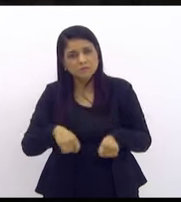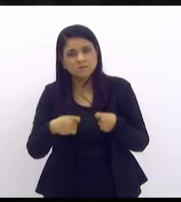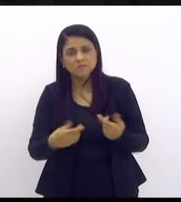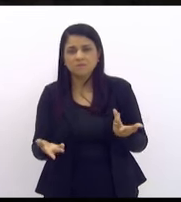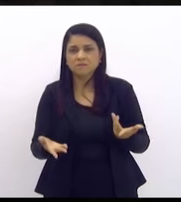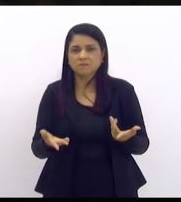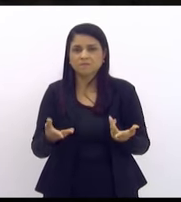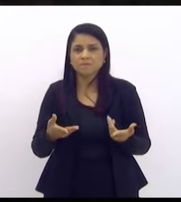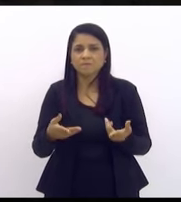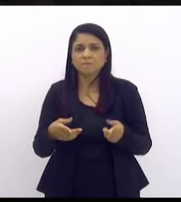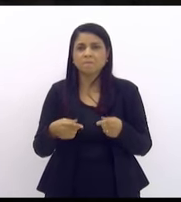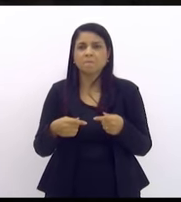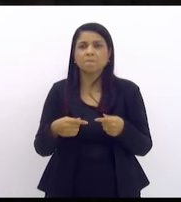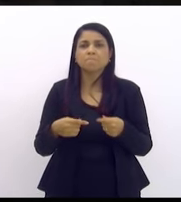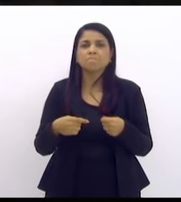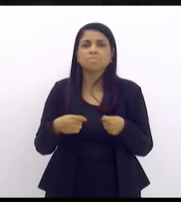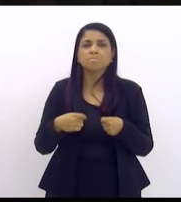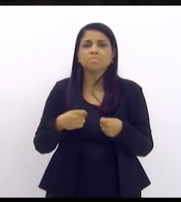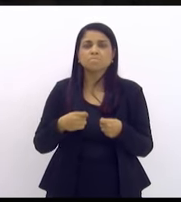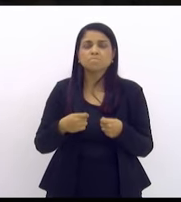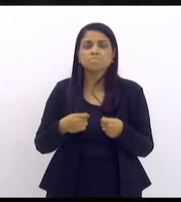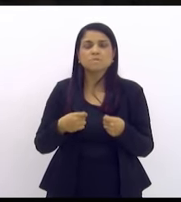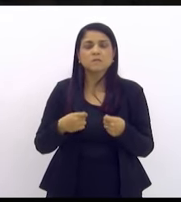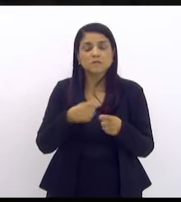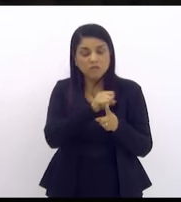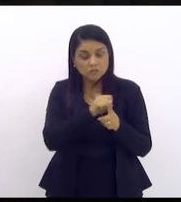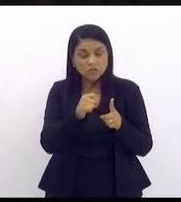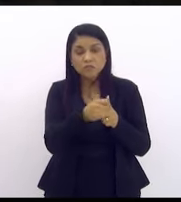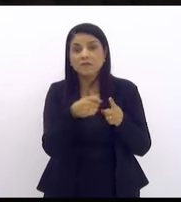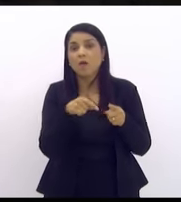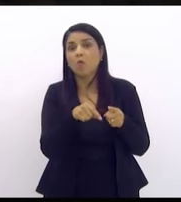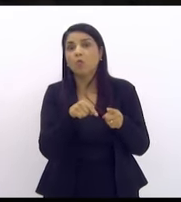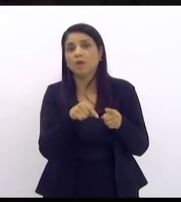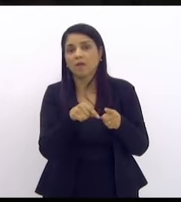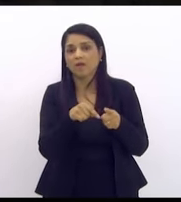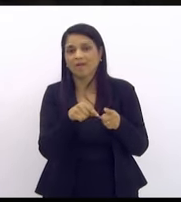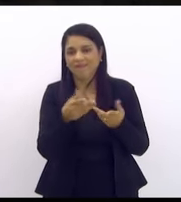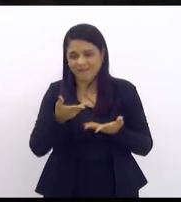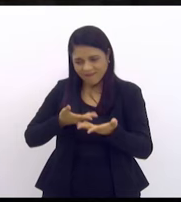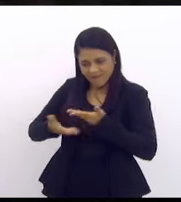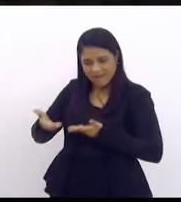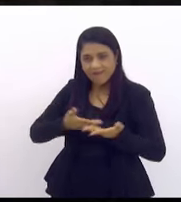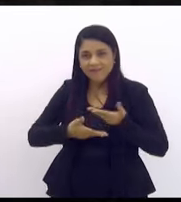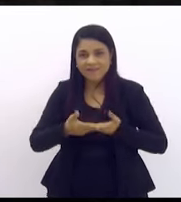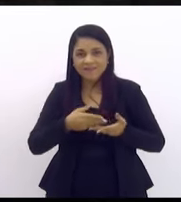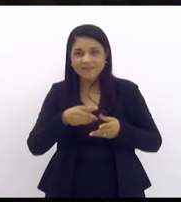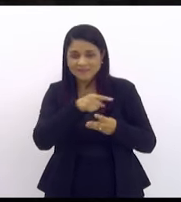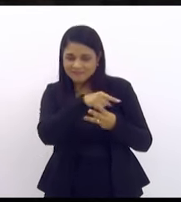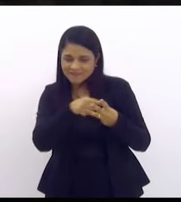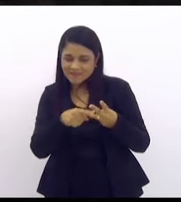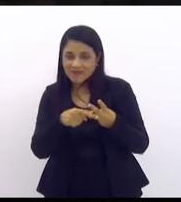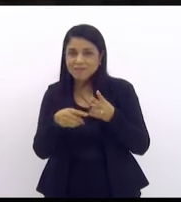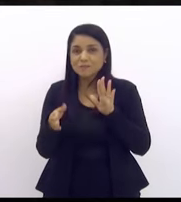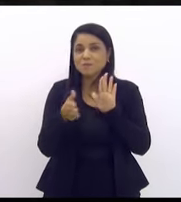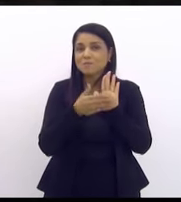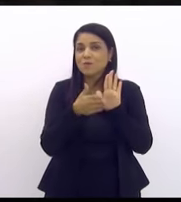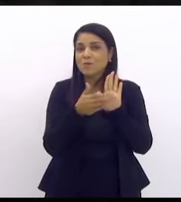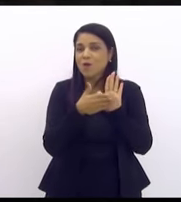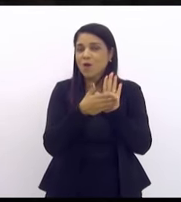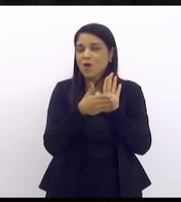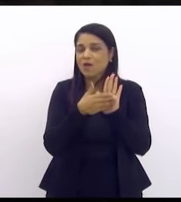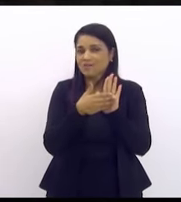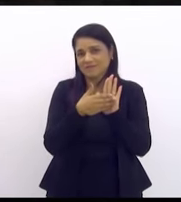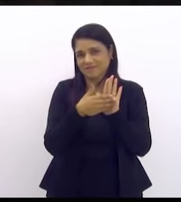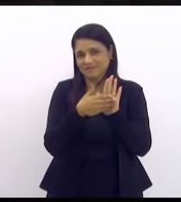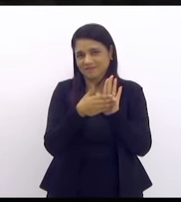tudo, a necessária contrapartida social. Ou seja, temos aqui três simples propostas, além